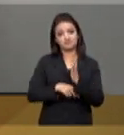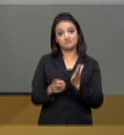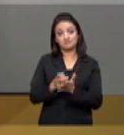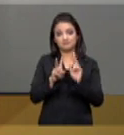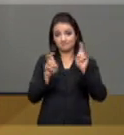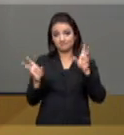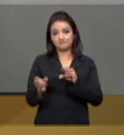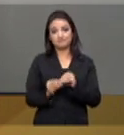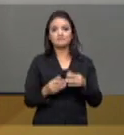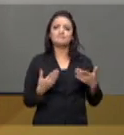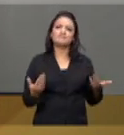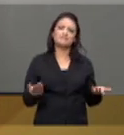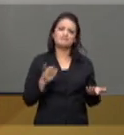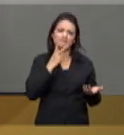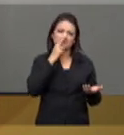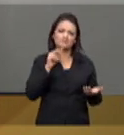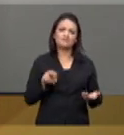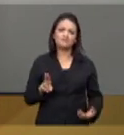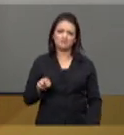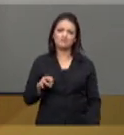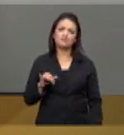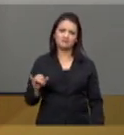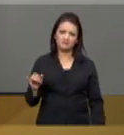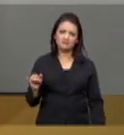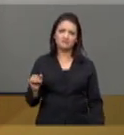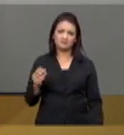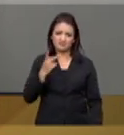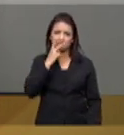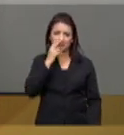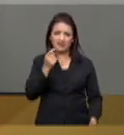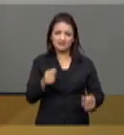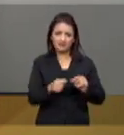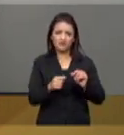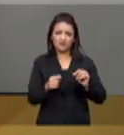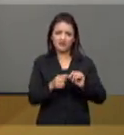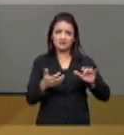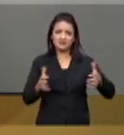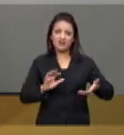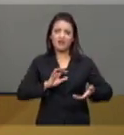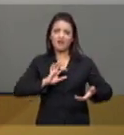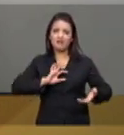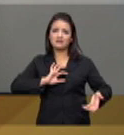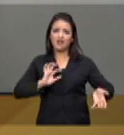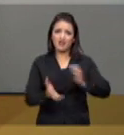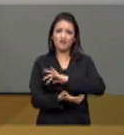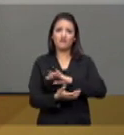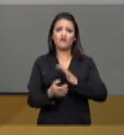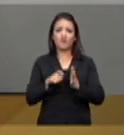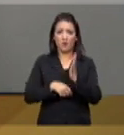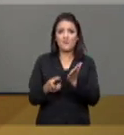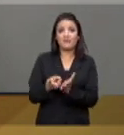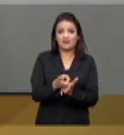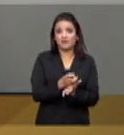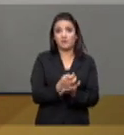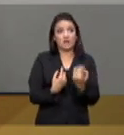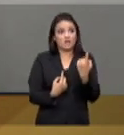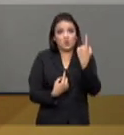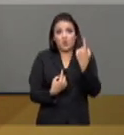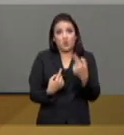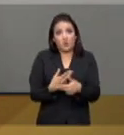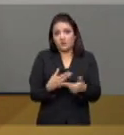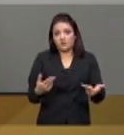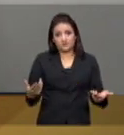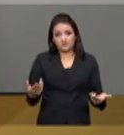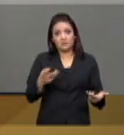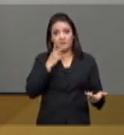senhor presidente, a embargante quase que quis fazer a reforma tributária de que tanto se fala no Brasil desde sempre, neste item do